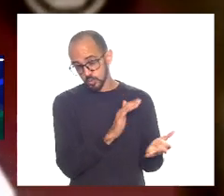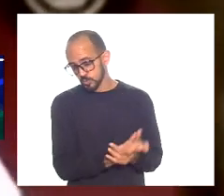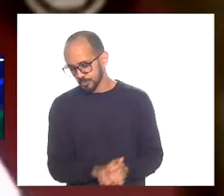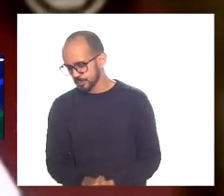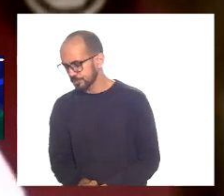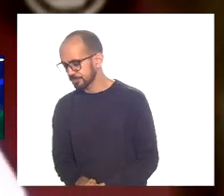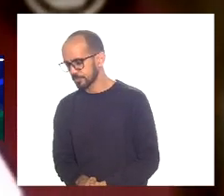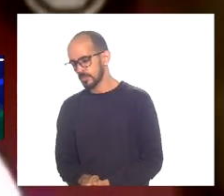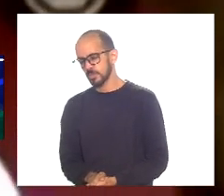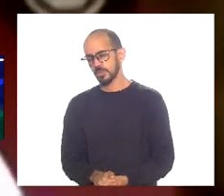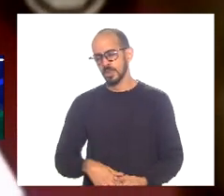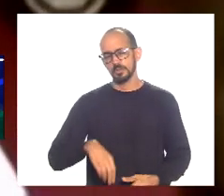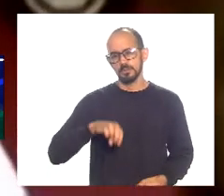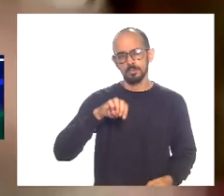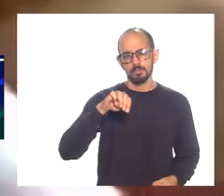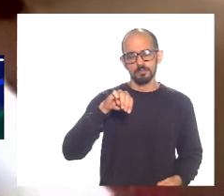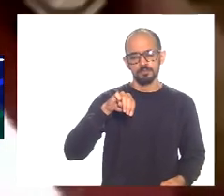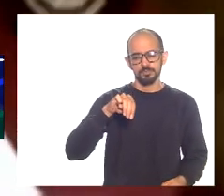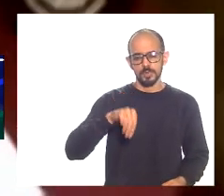O companheiro Mauro Osório,